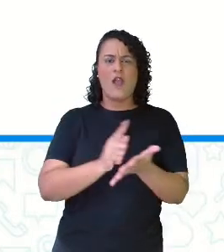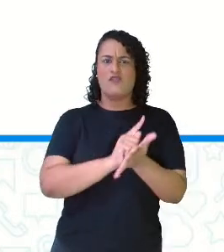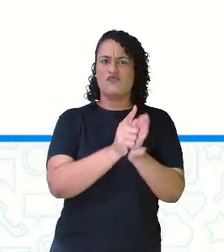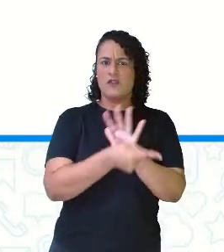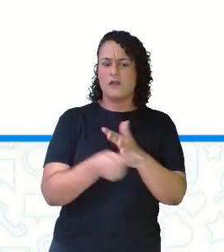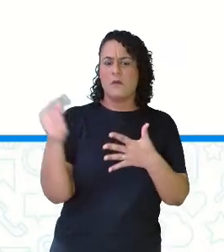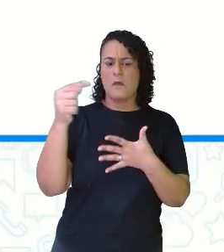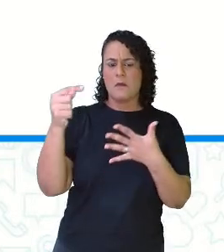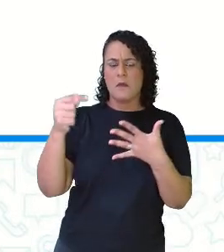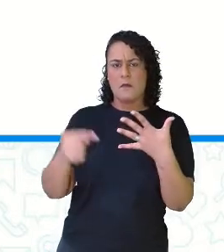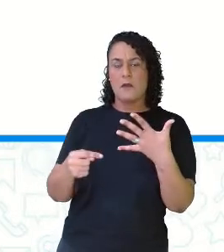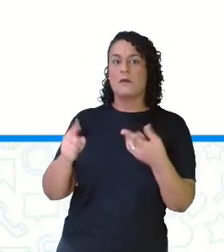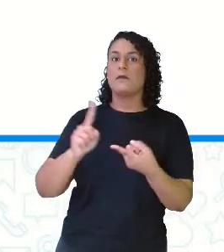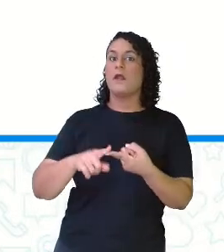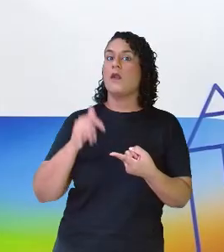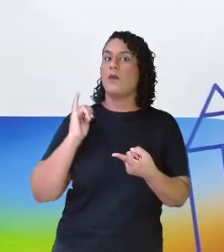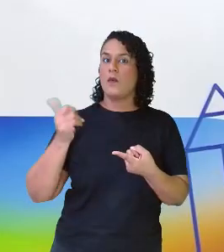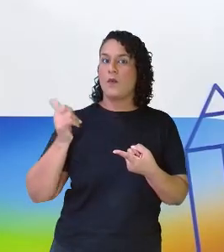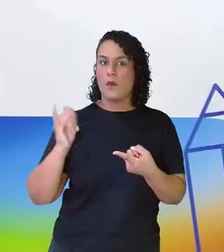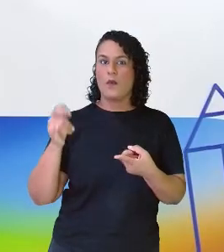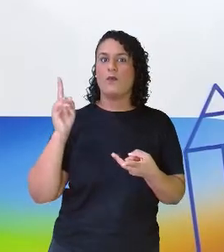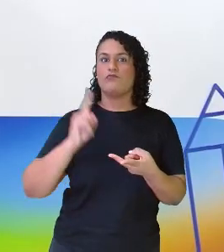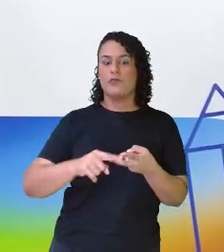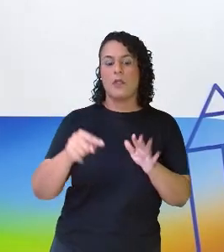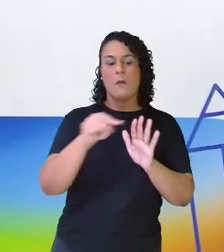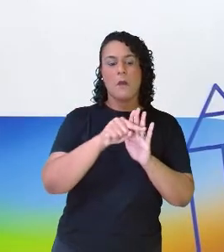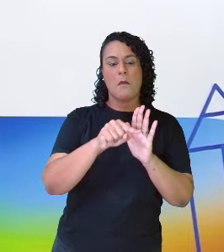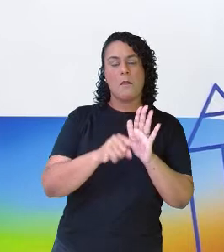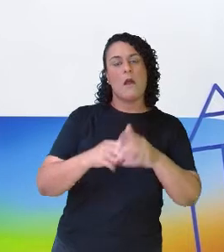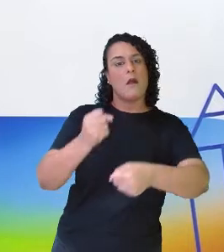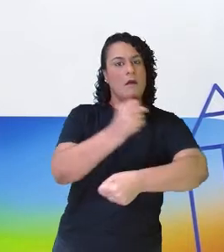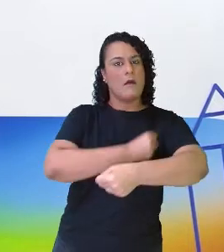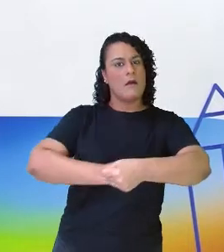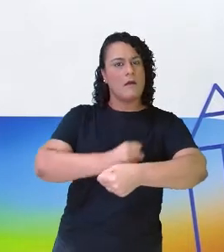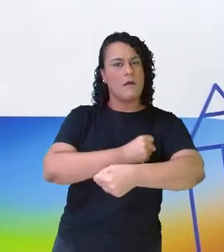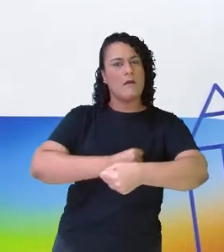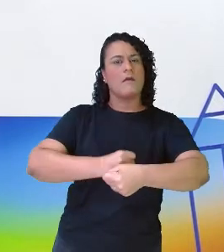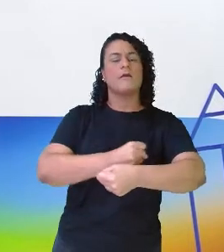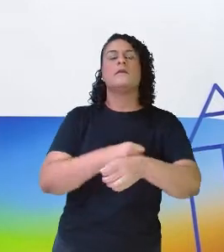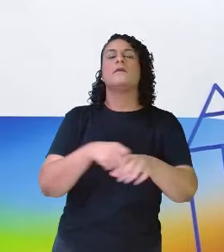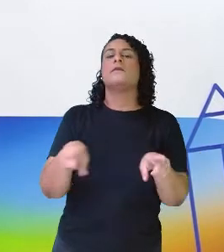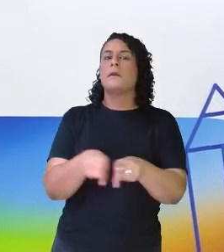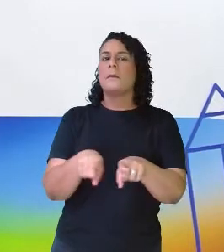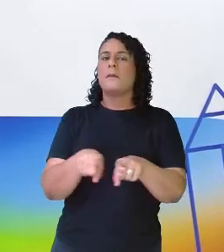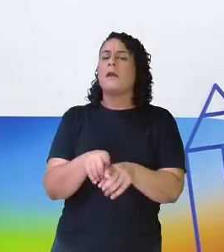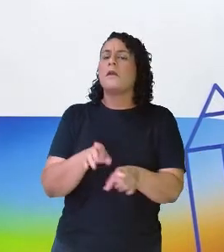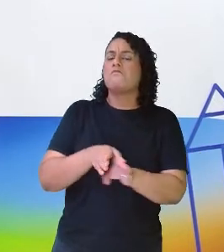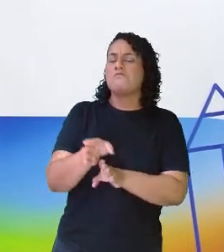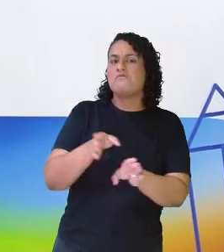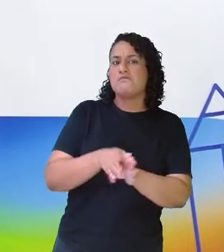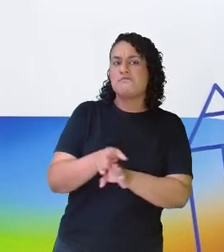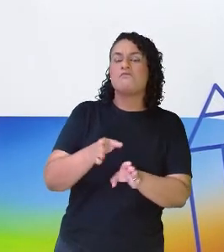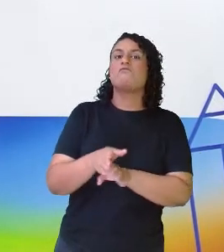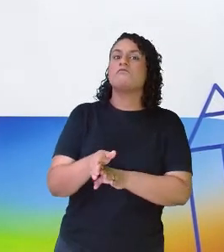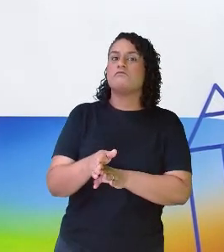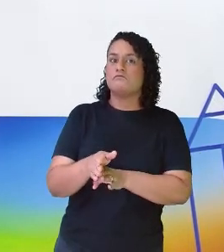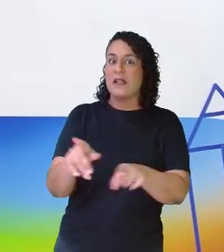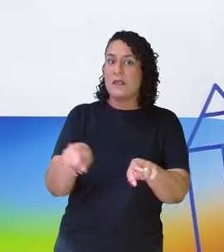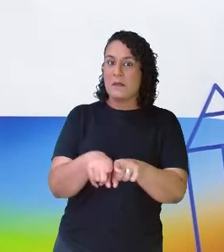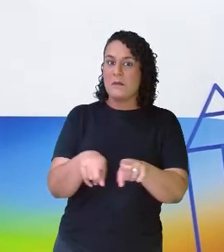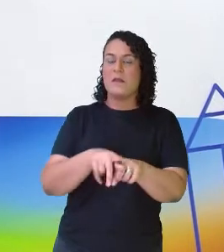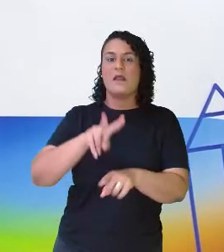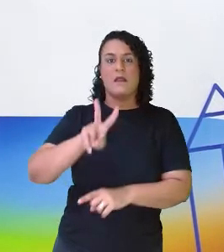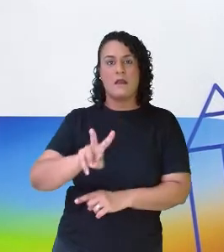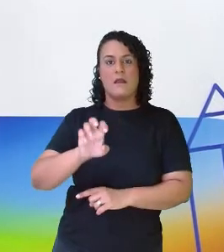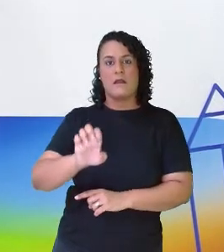aqueles que são contos, receitas, modos de instrução. Estão lembrados? Também tem o verbete. O